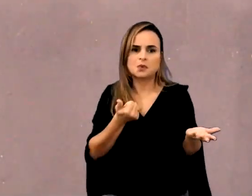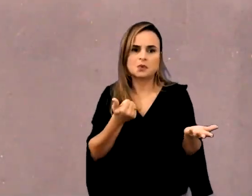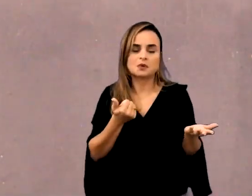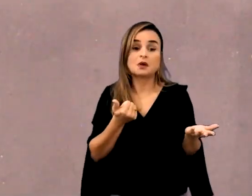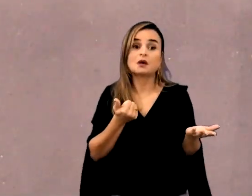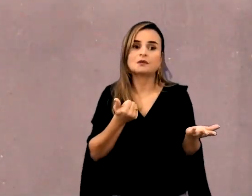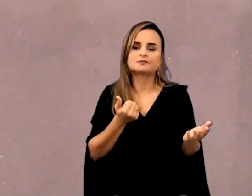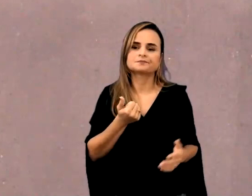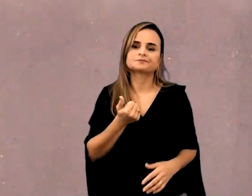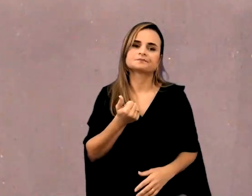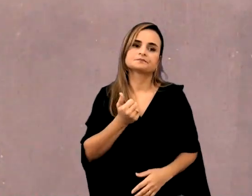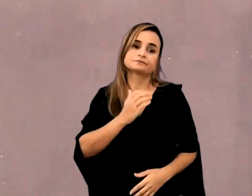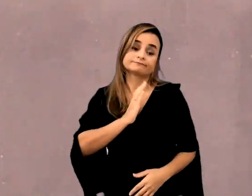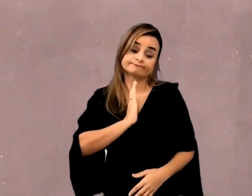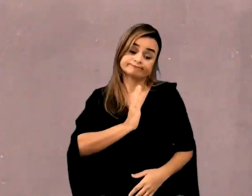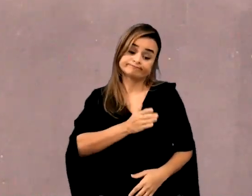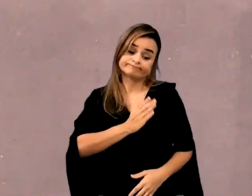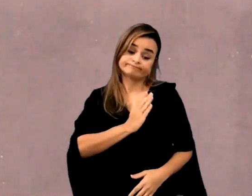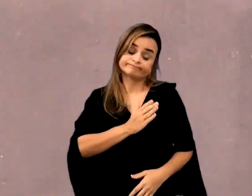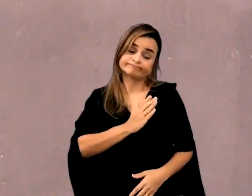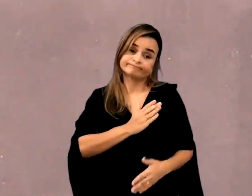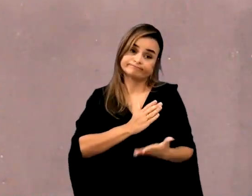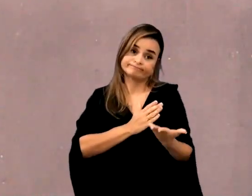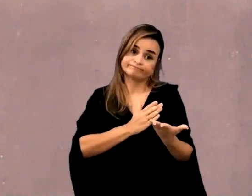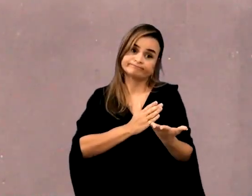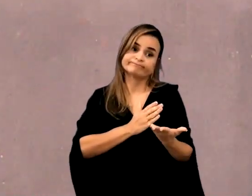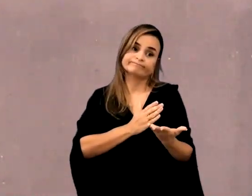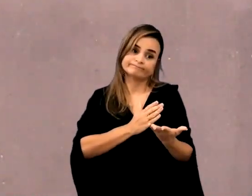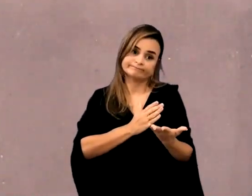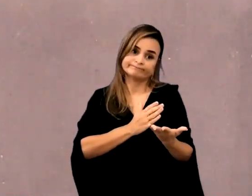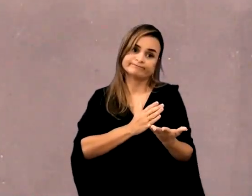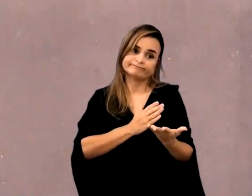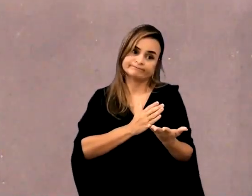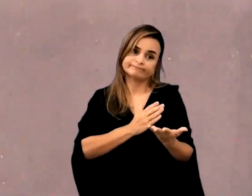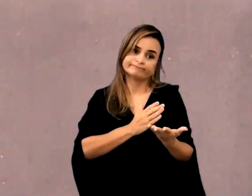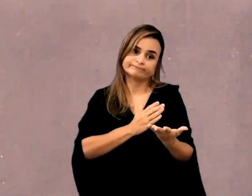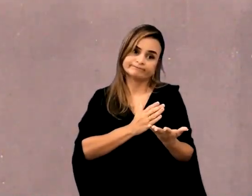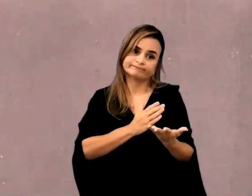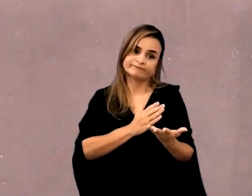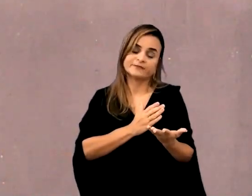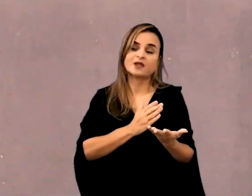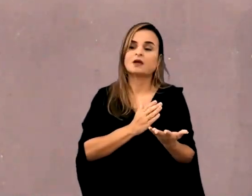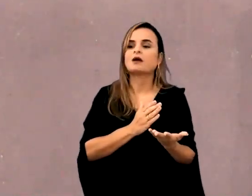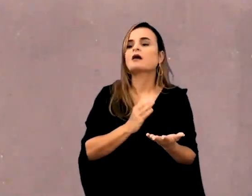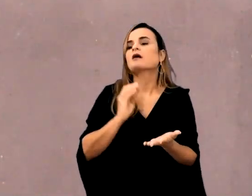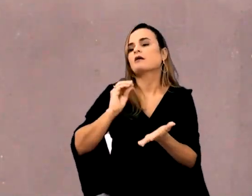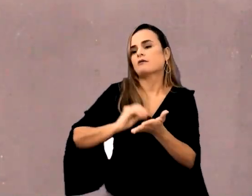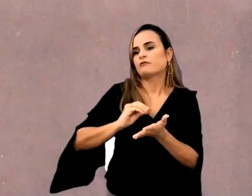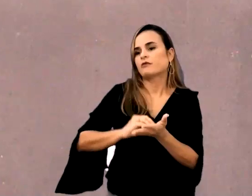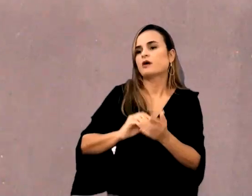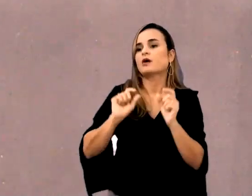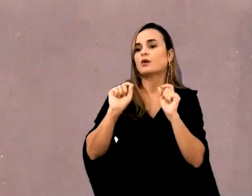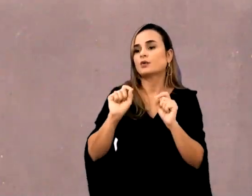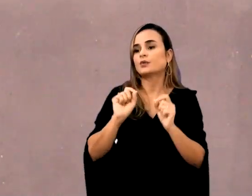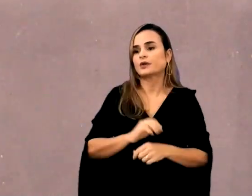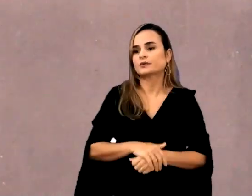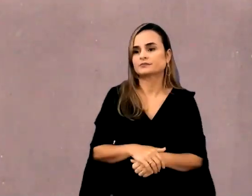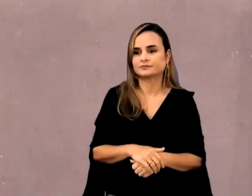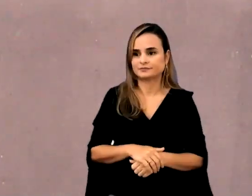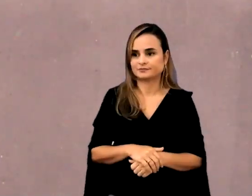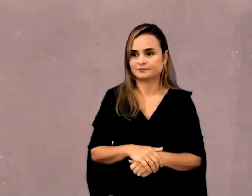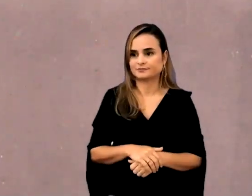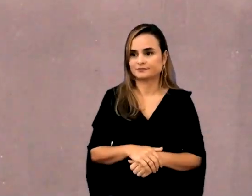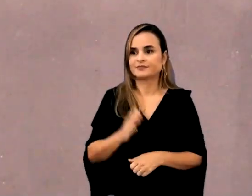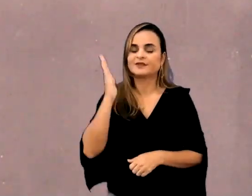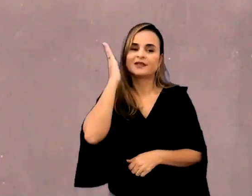Mas seu coração não está realmente convertido ao Senhor. Os seus caminhos,